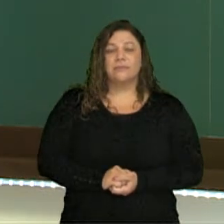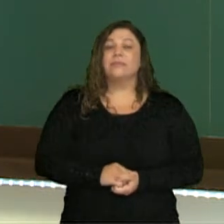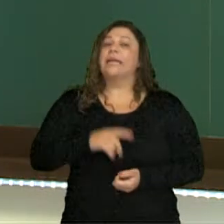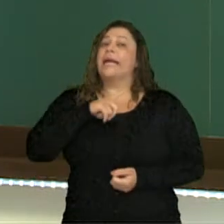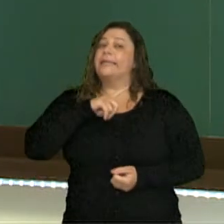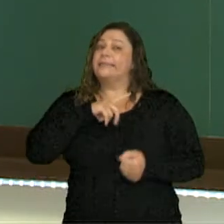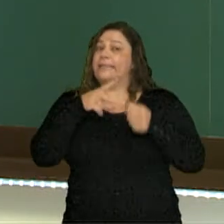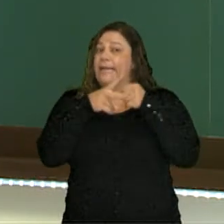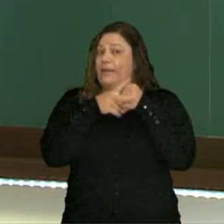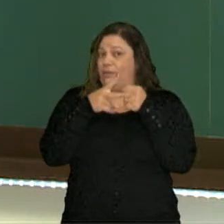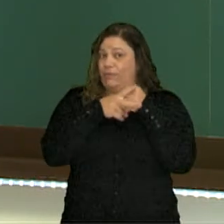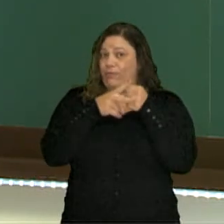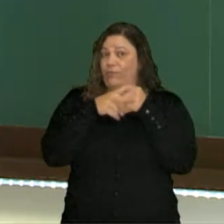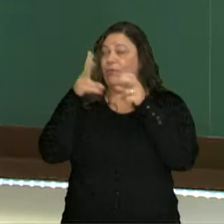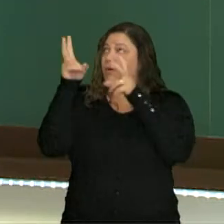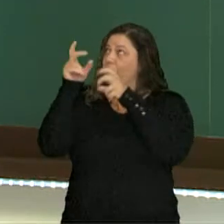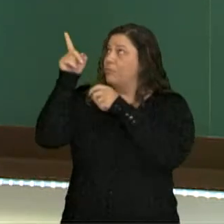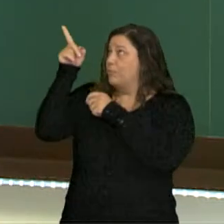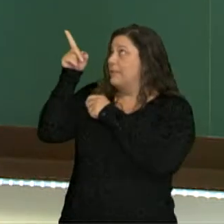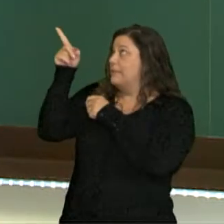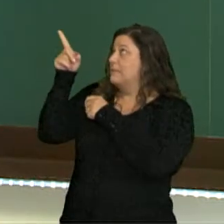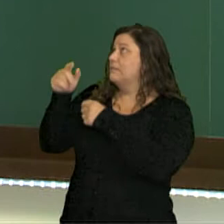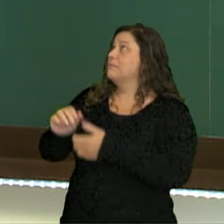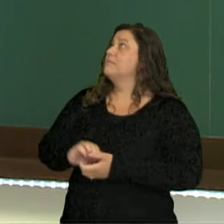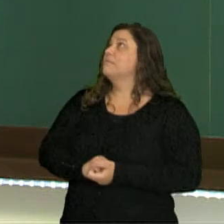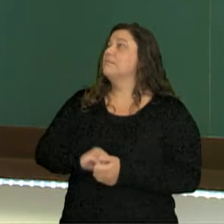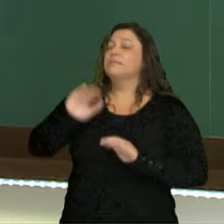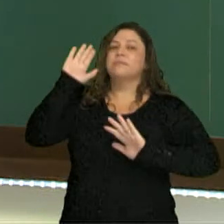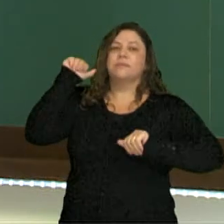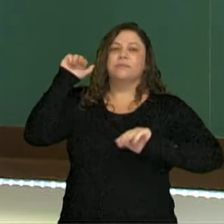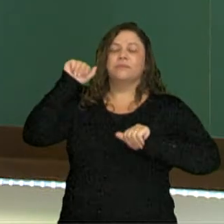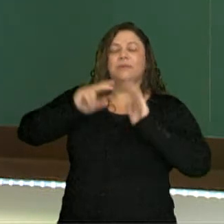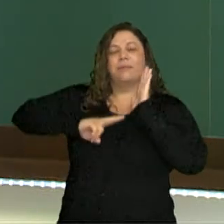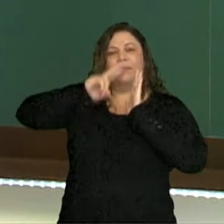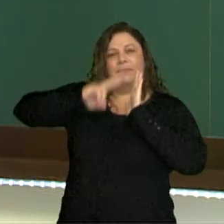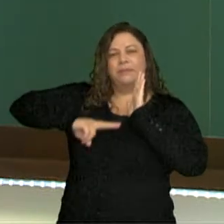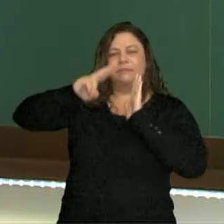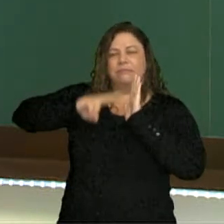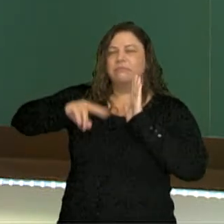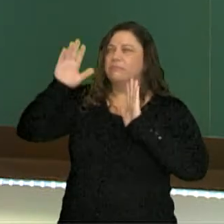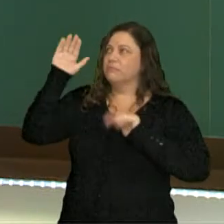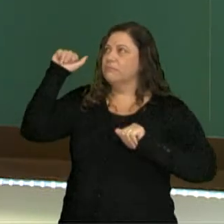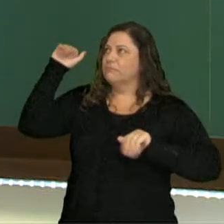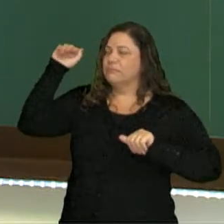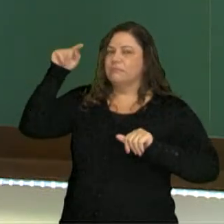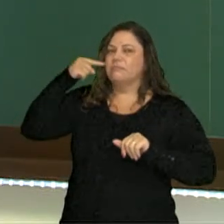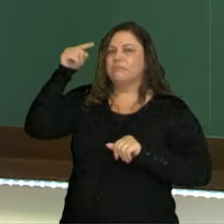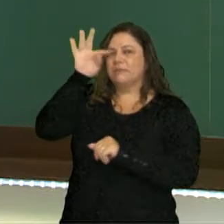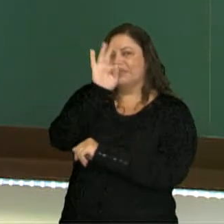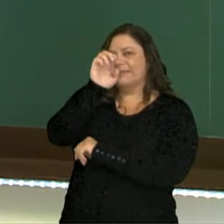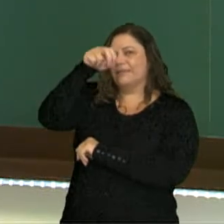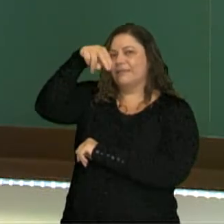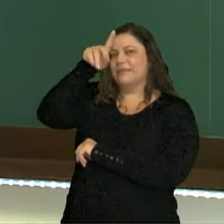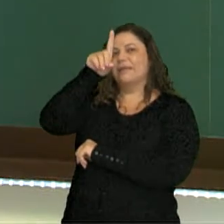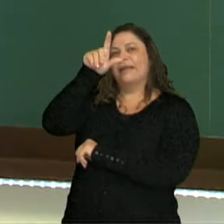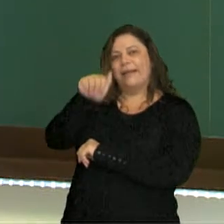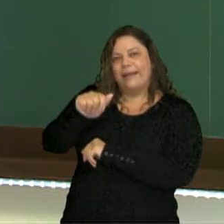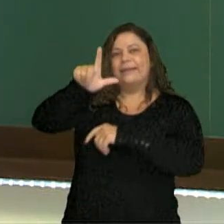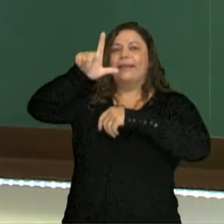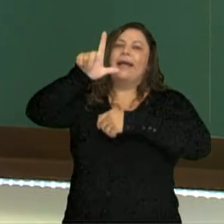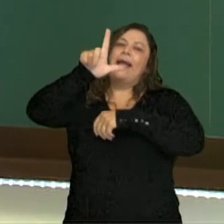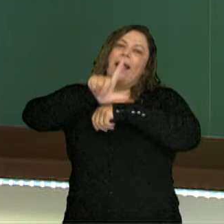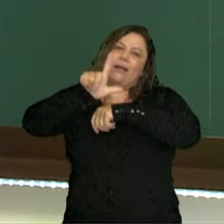verbo hacer. No hagas. No vayas a la tienda. A tienda é a loja, não vá até a loja, né? Temos o